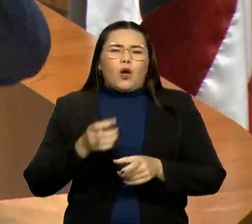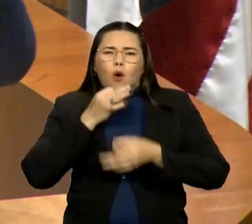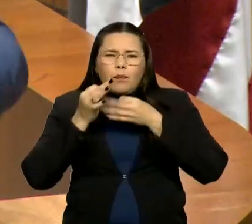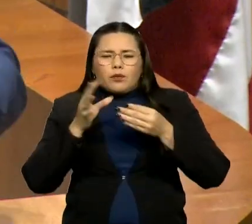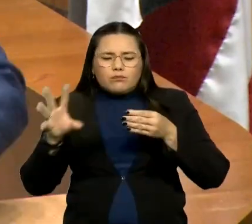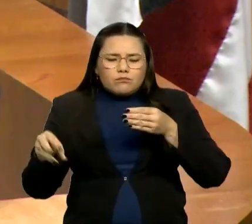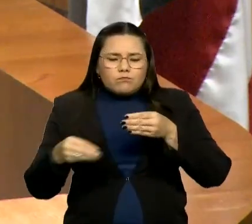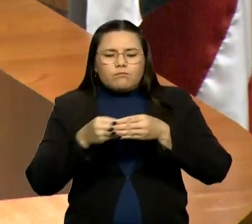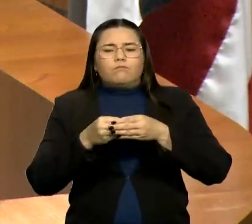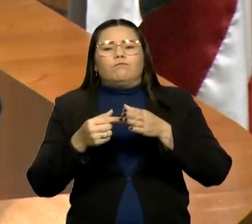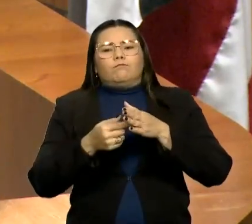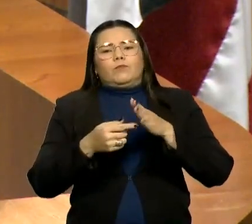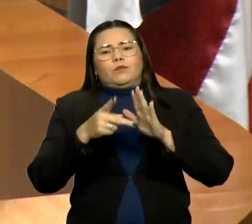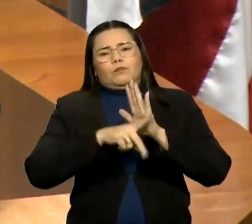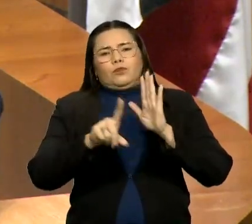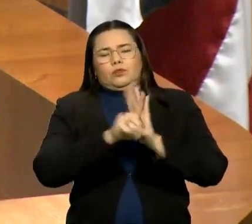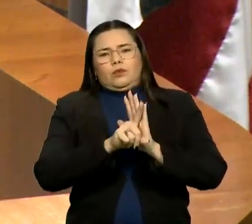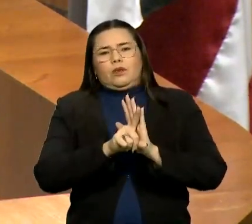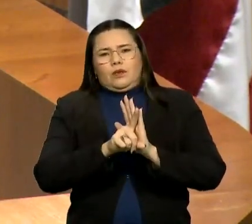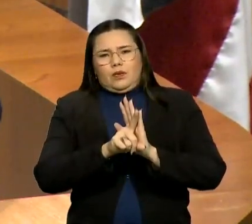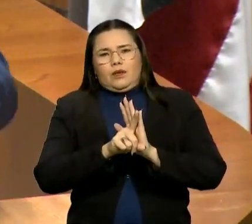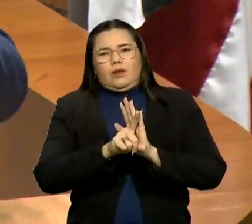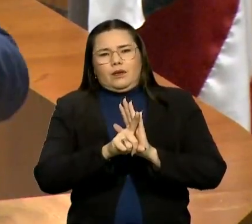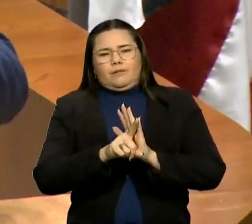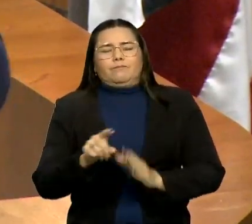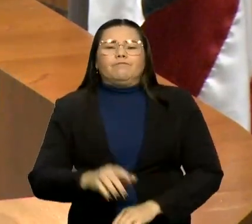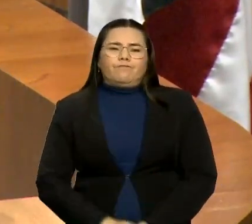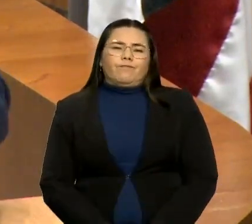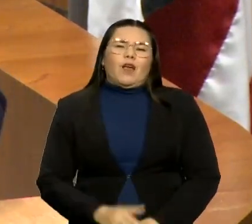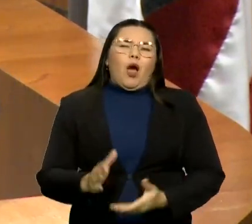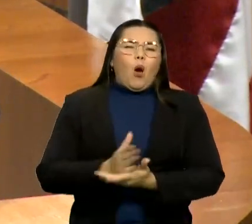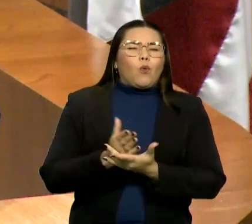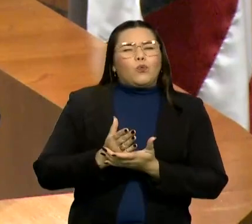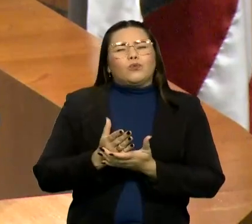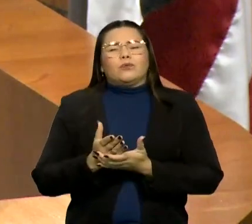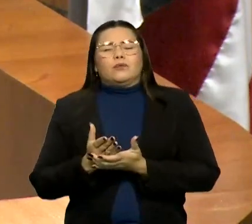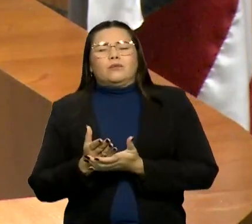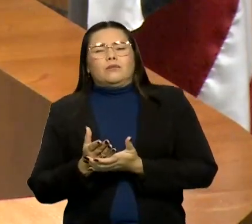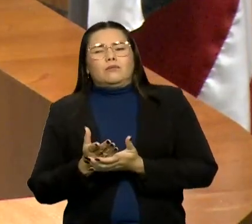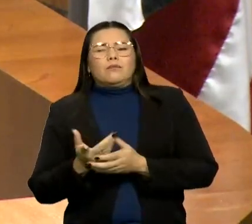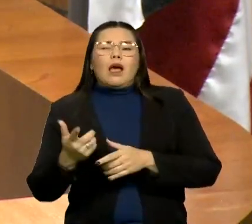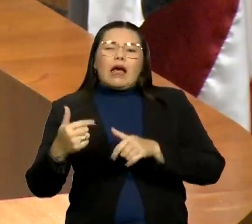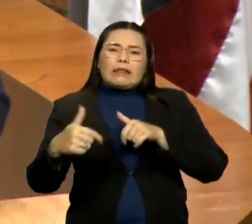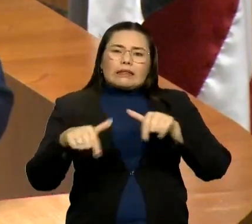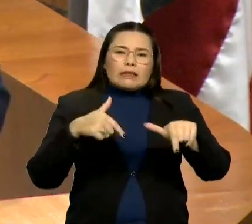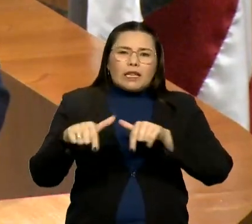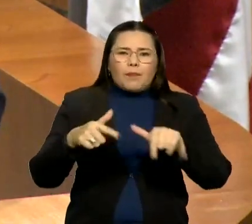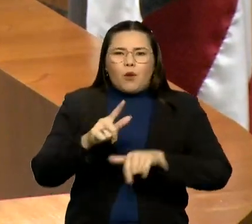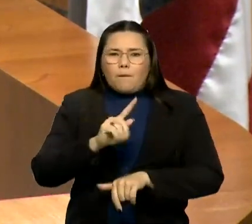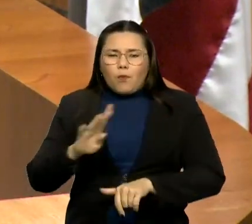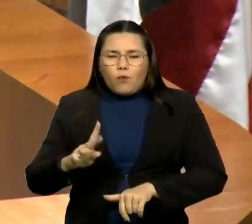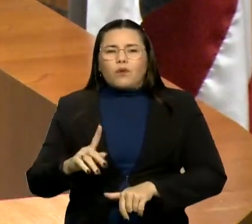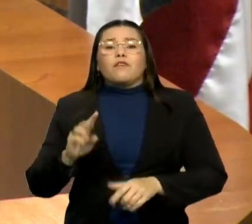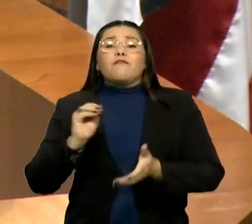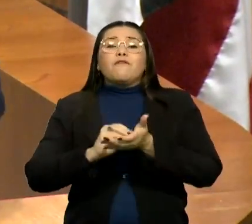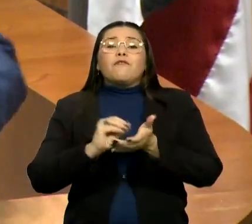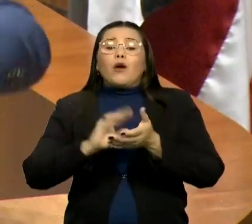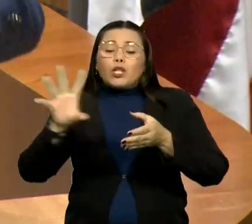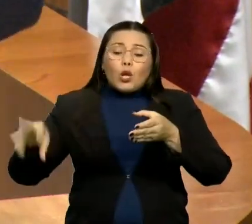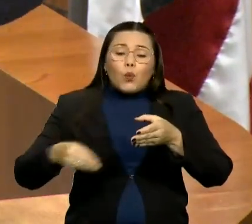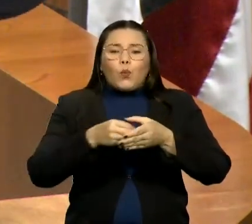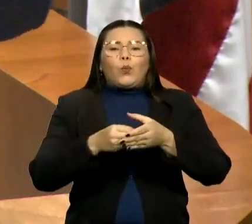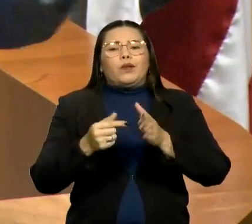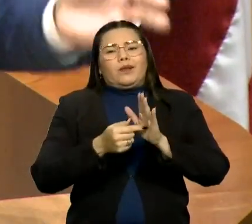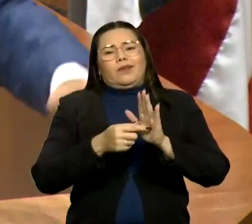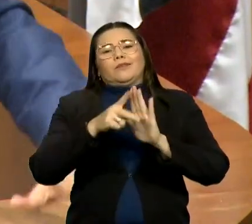inicialmente ou esquecidos no projeto de lei. Nosso objetivo é defender os servidores, votar a favor do